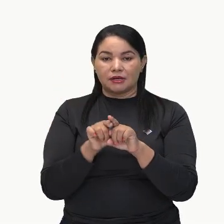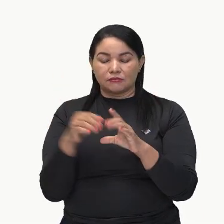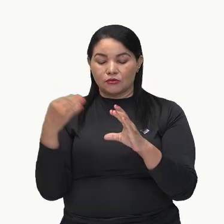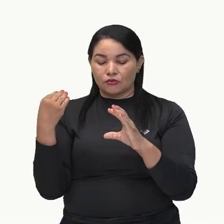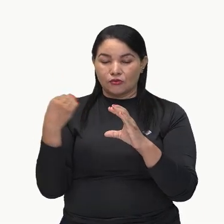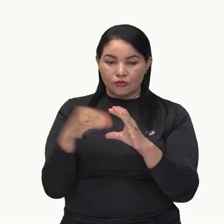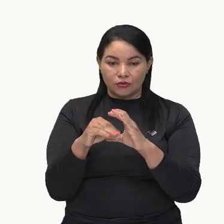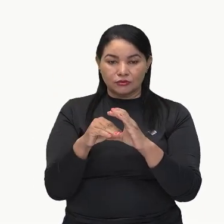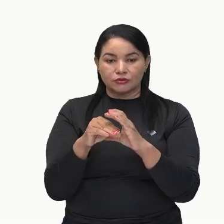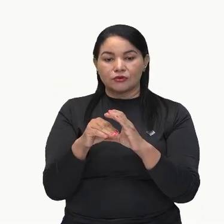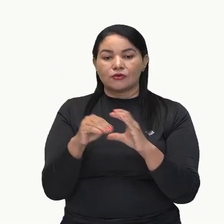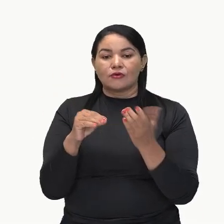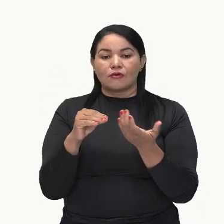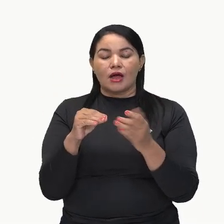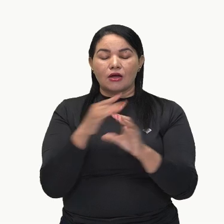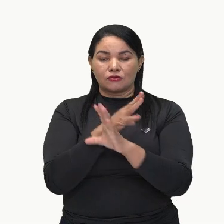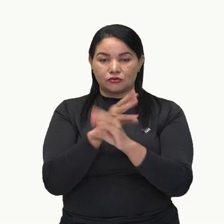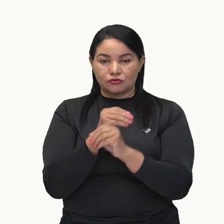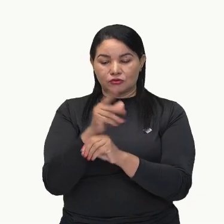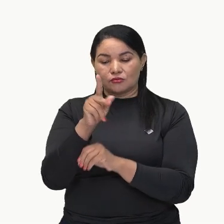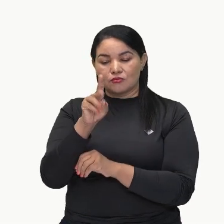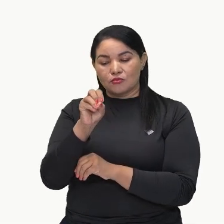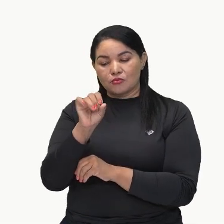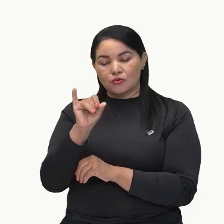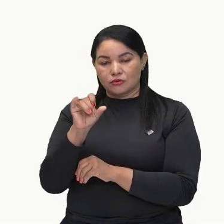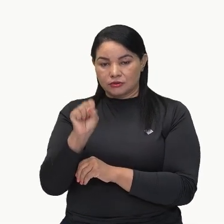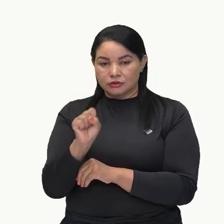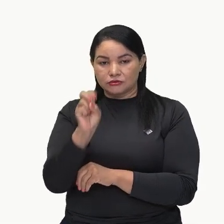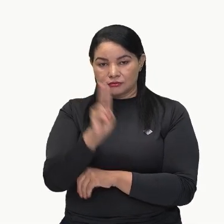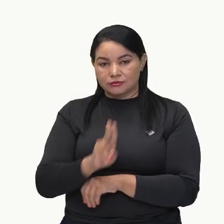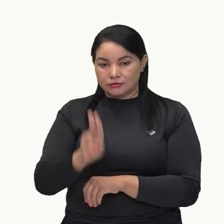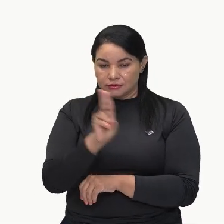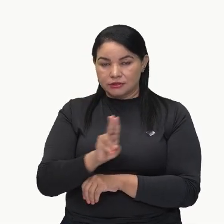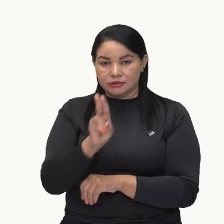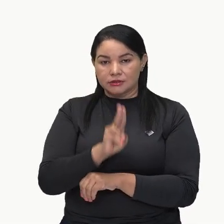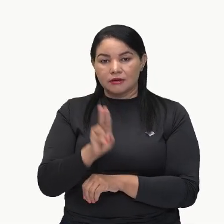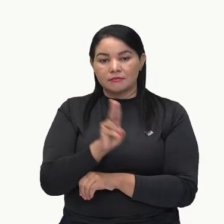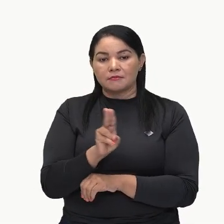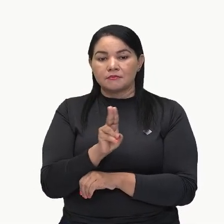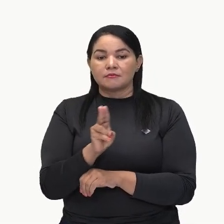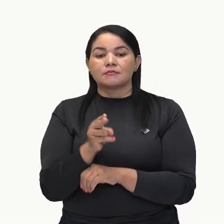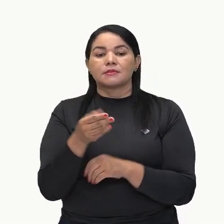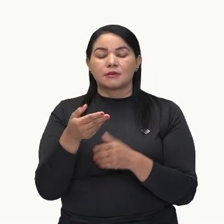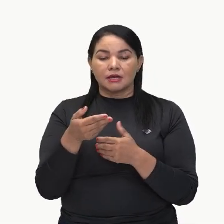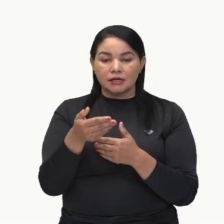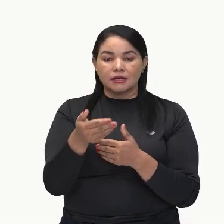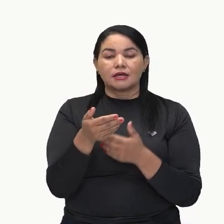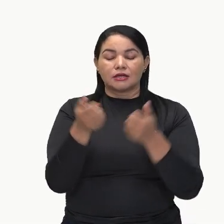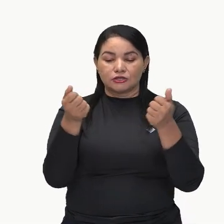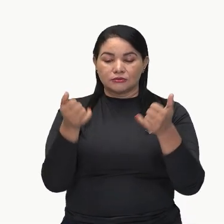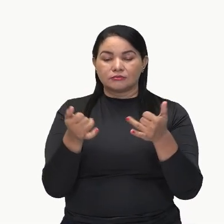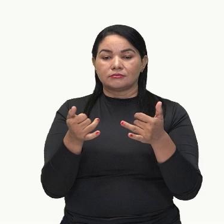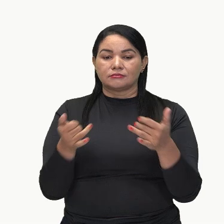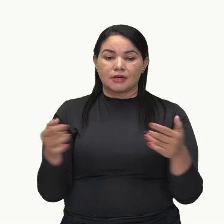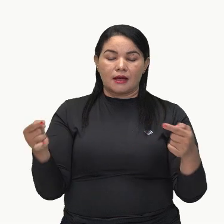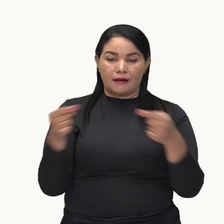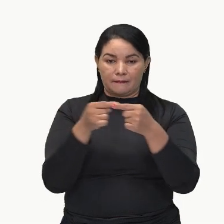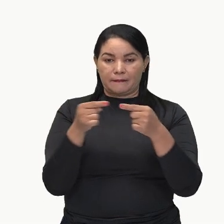essa conjunção pois, que é uma das conjunções que nós utilizamos justamente para esse processo de inserir explicação,